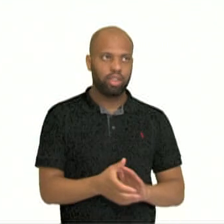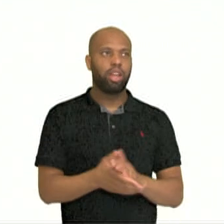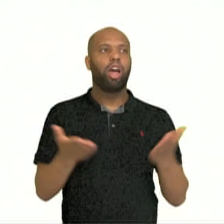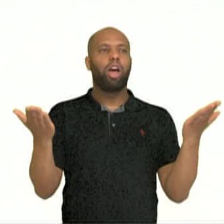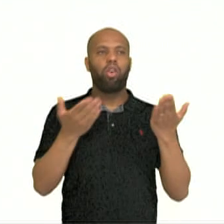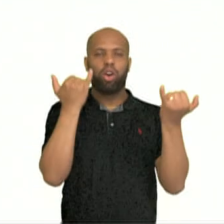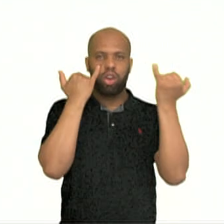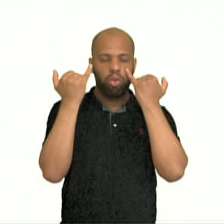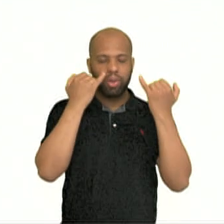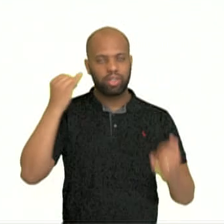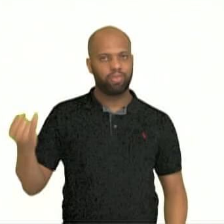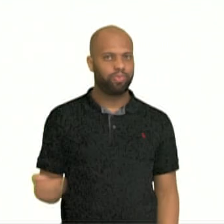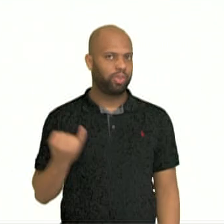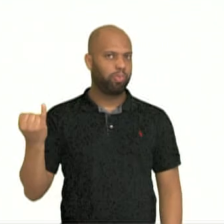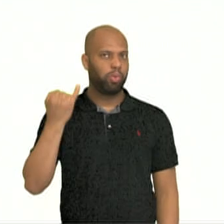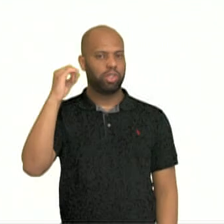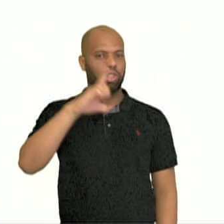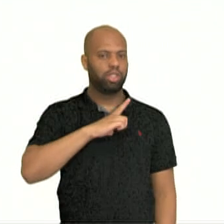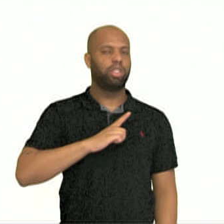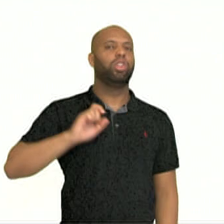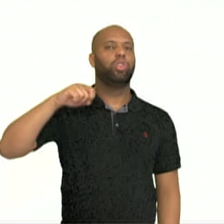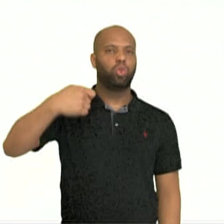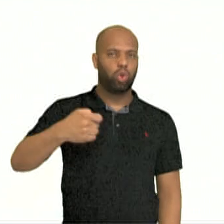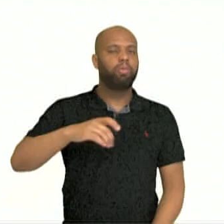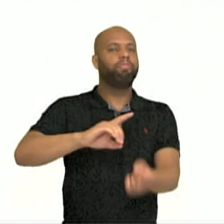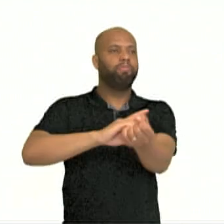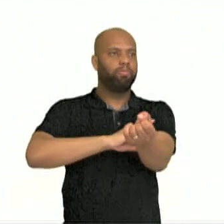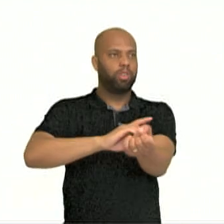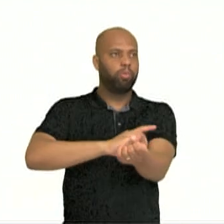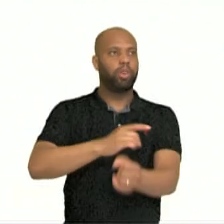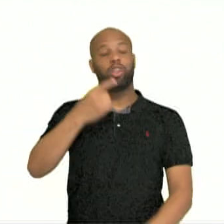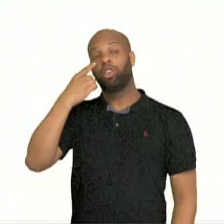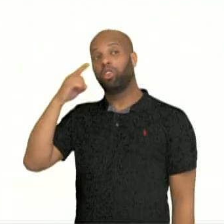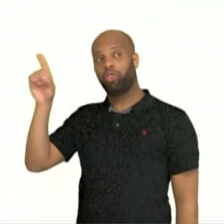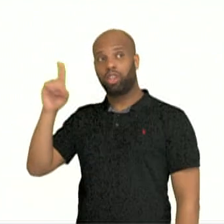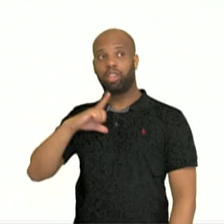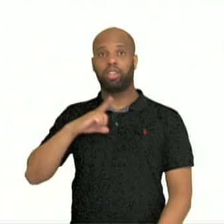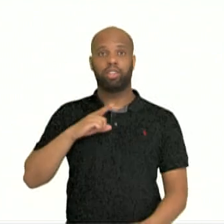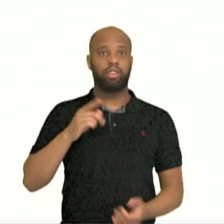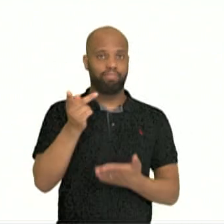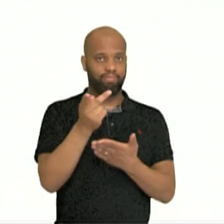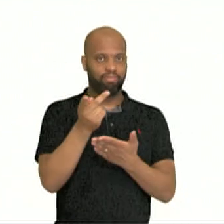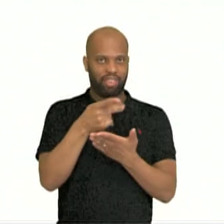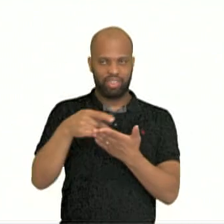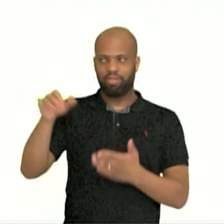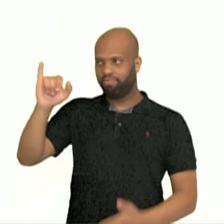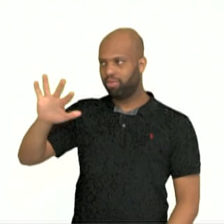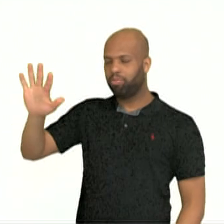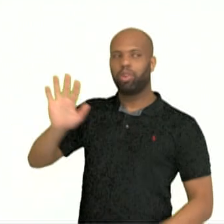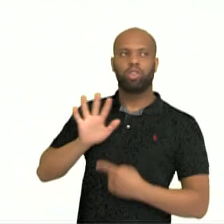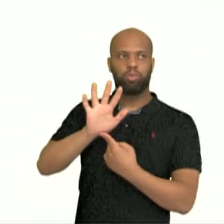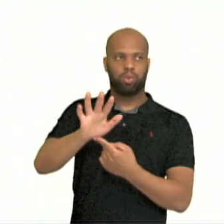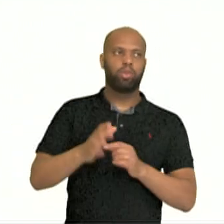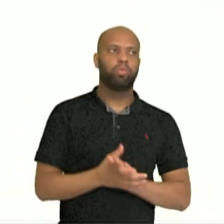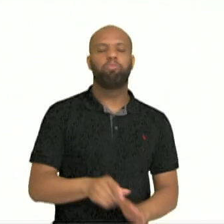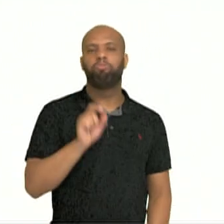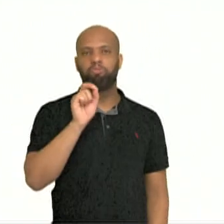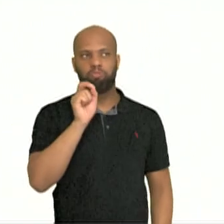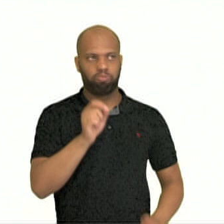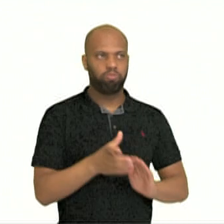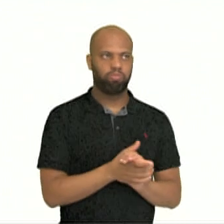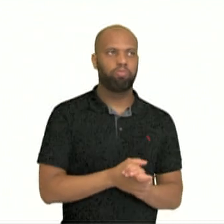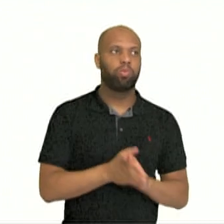Informações importantes sobre diabetes. Desenho, né, já dá uma indicação para nós. Do que,